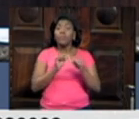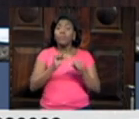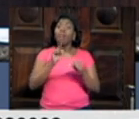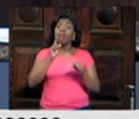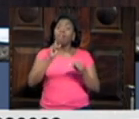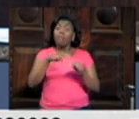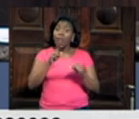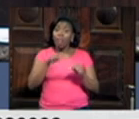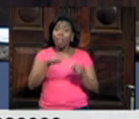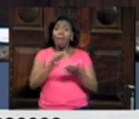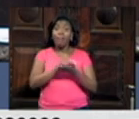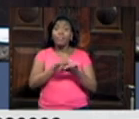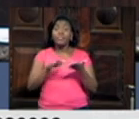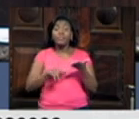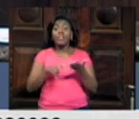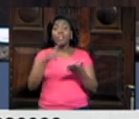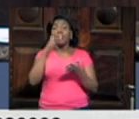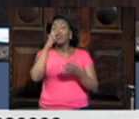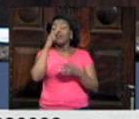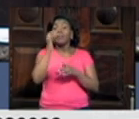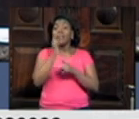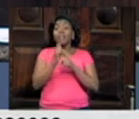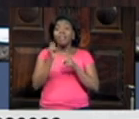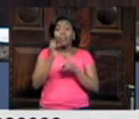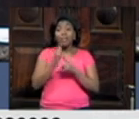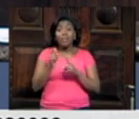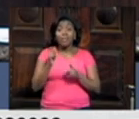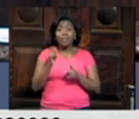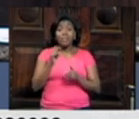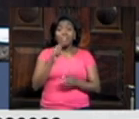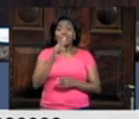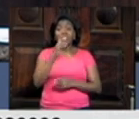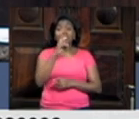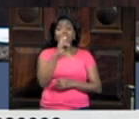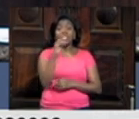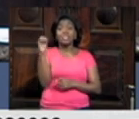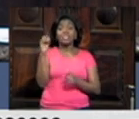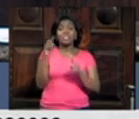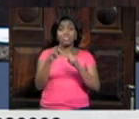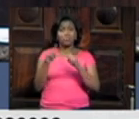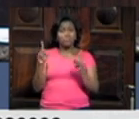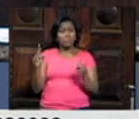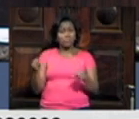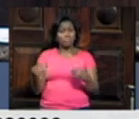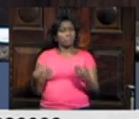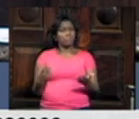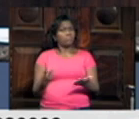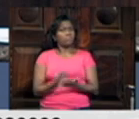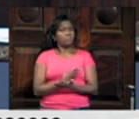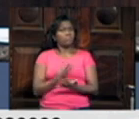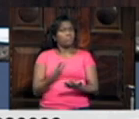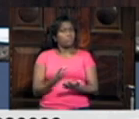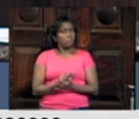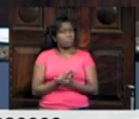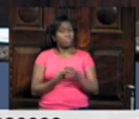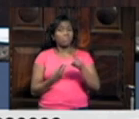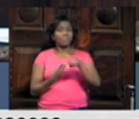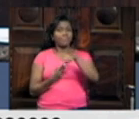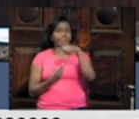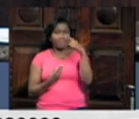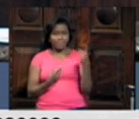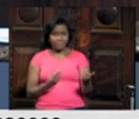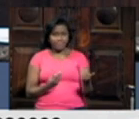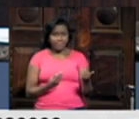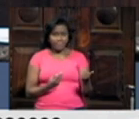essa atividade semelhante alcança em um pouco mais de 10 servidores. Algo está errado. E a outra, obrigada,